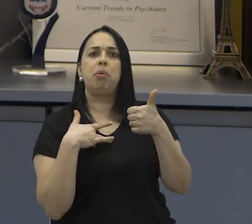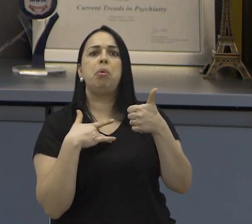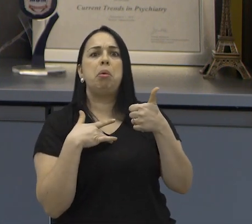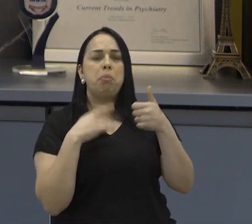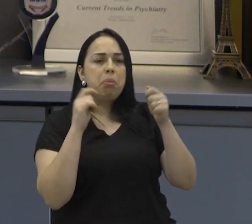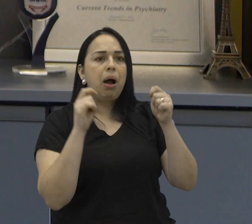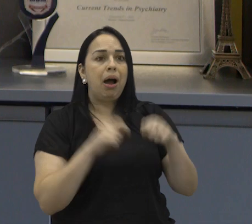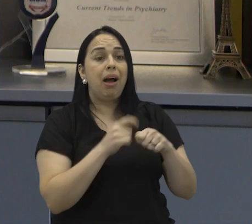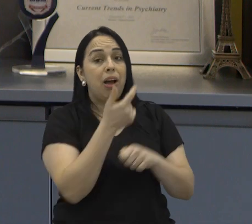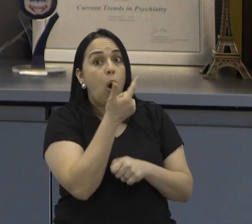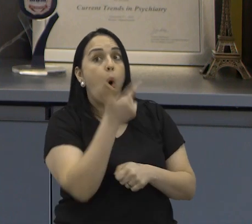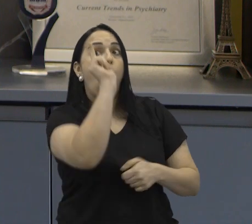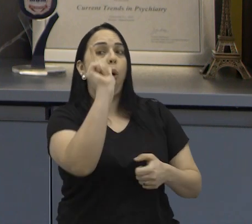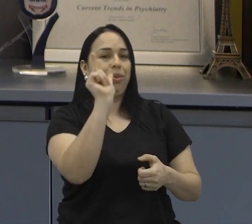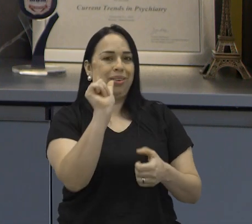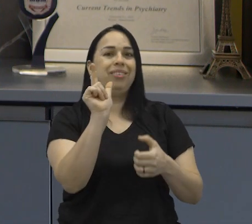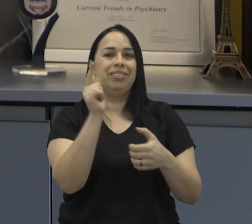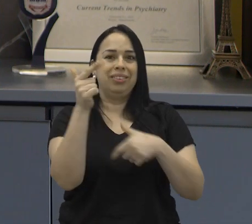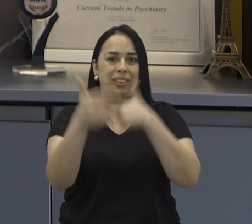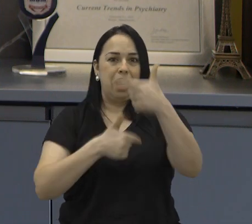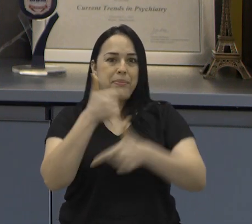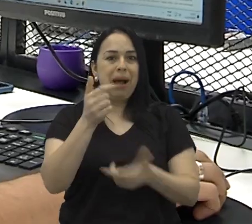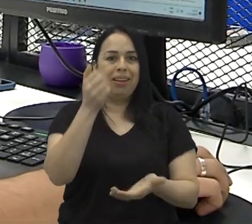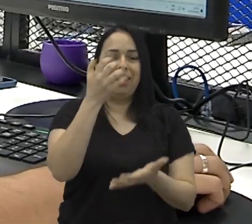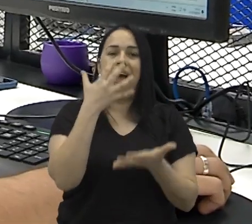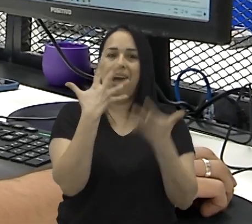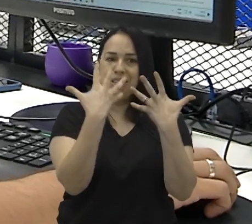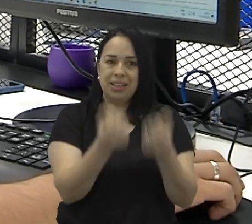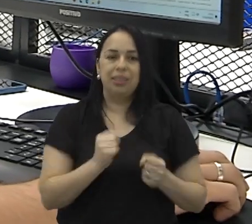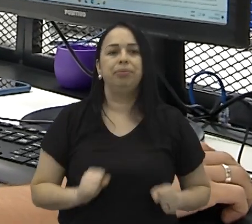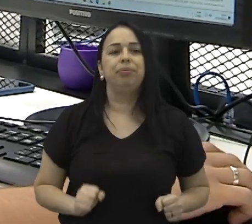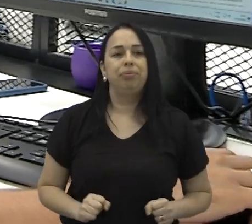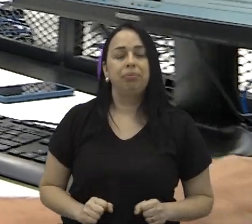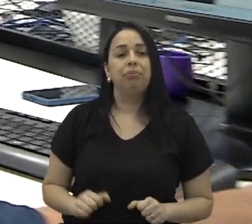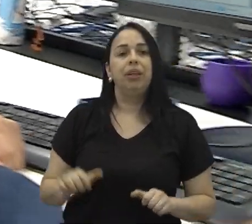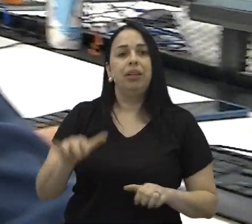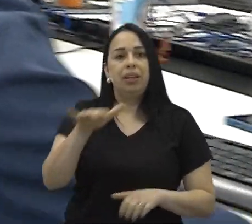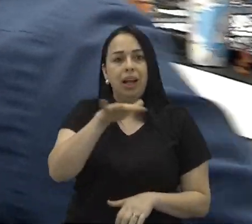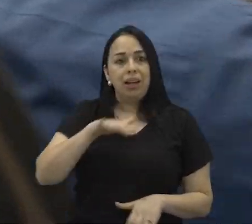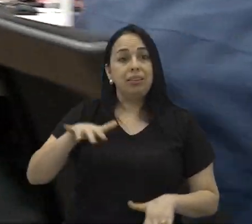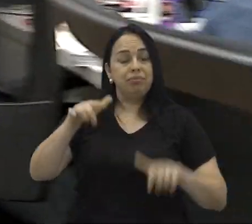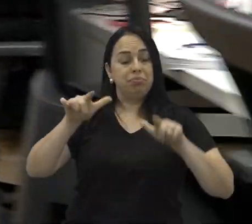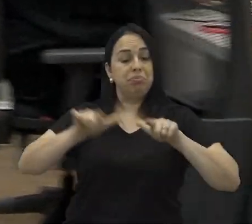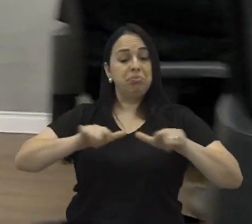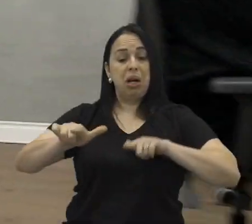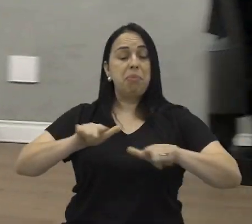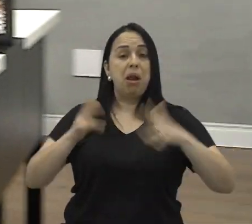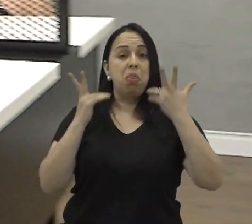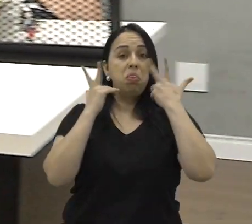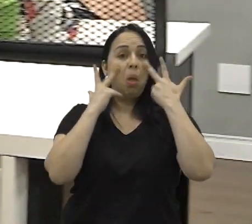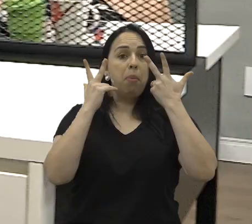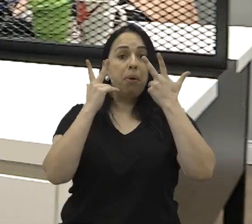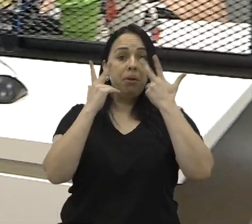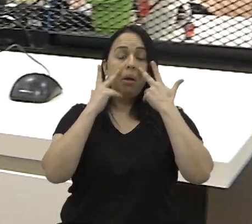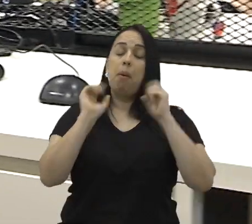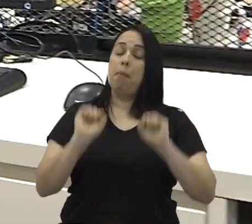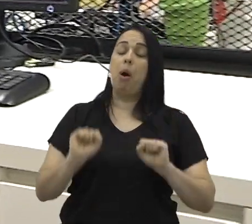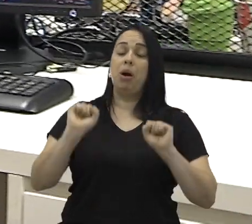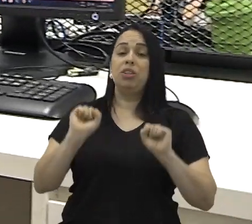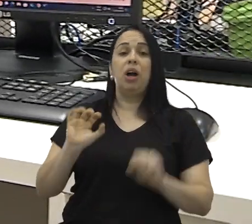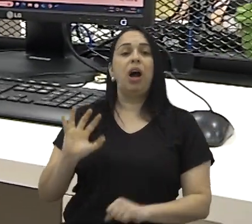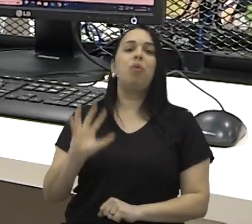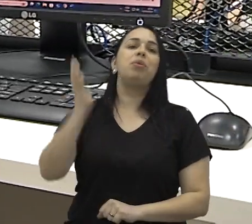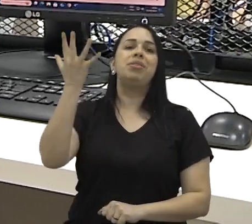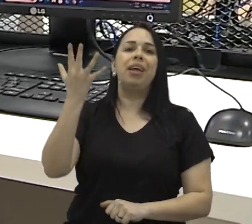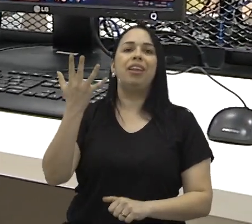está apto também para ser demitido. E mesmo em ambientes de trabalho que parecem inofensivos, as